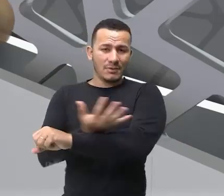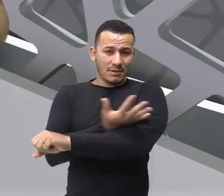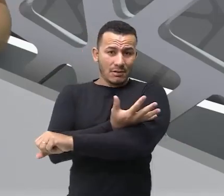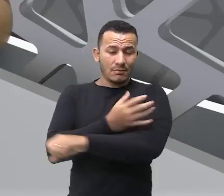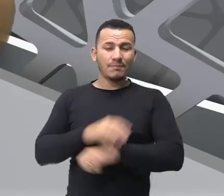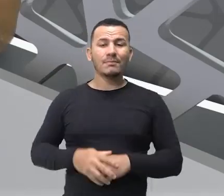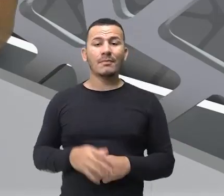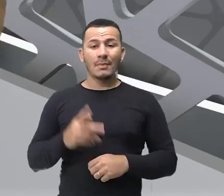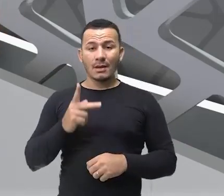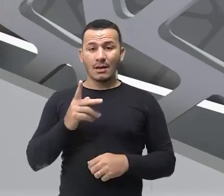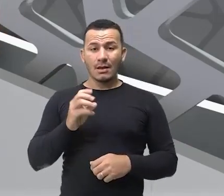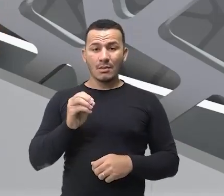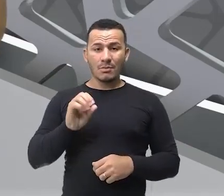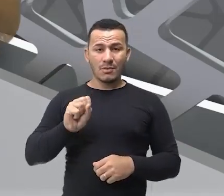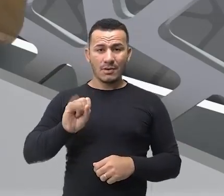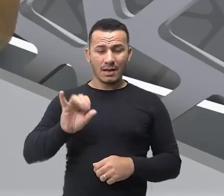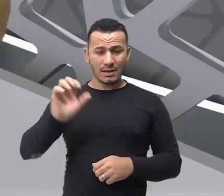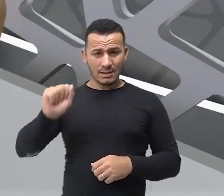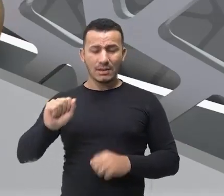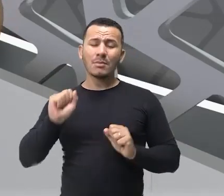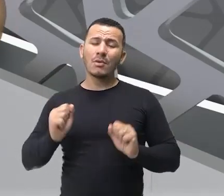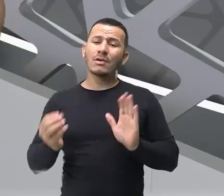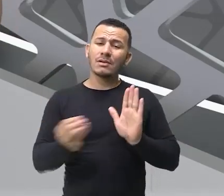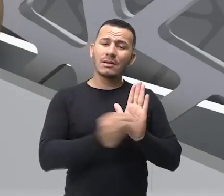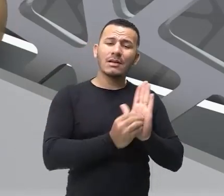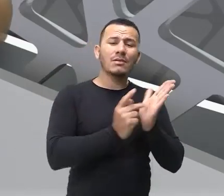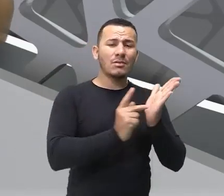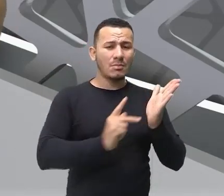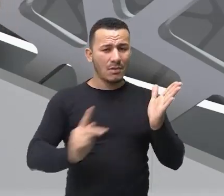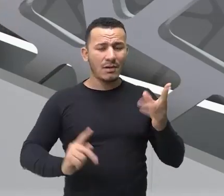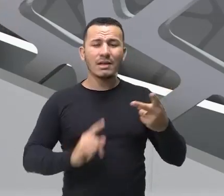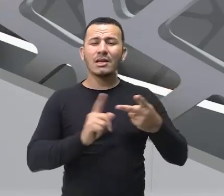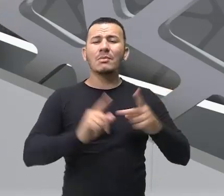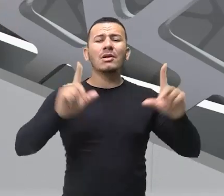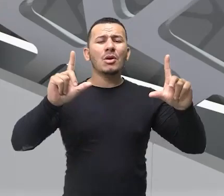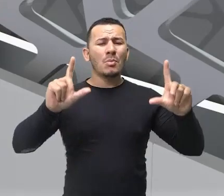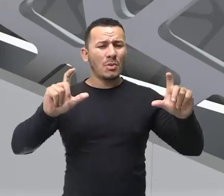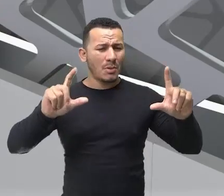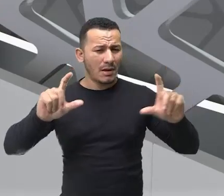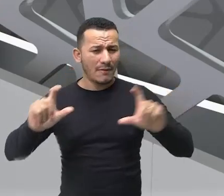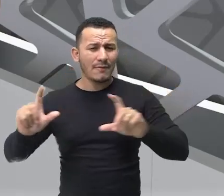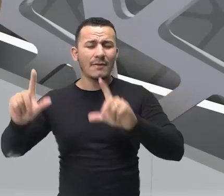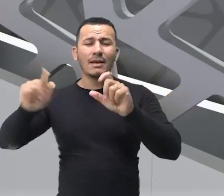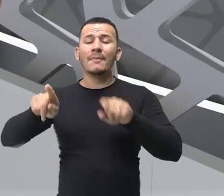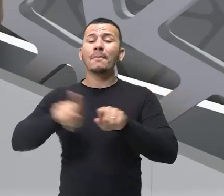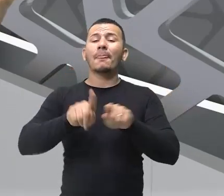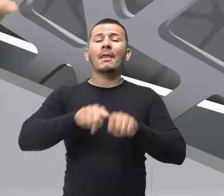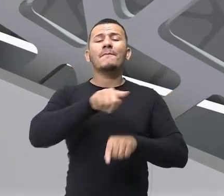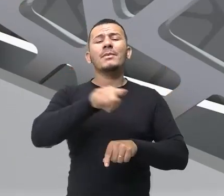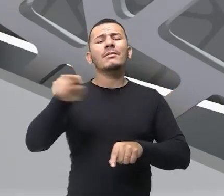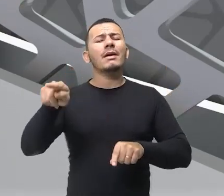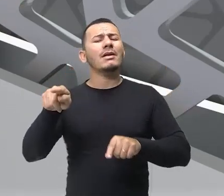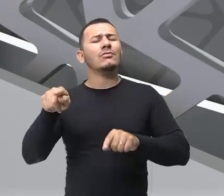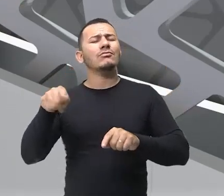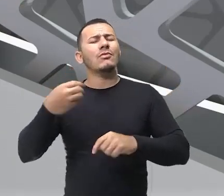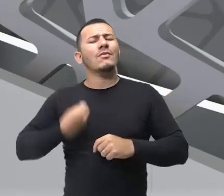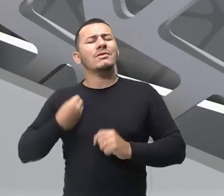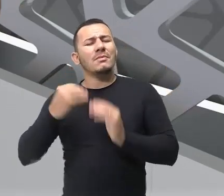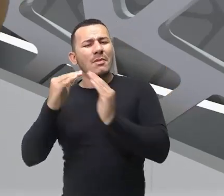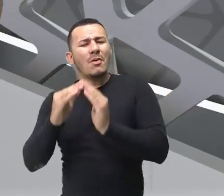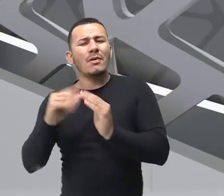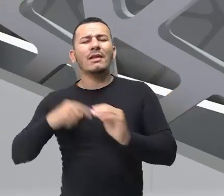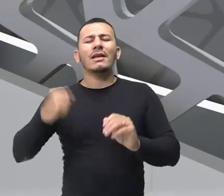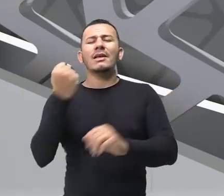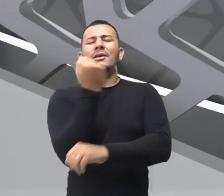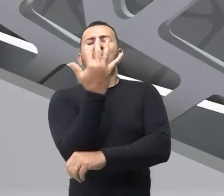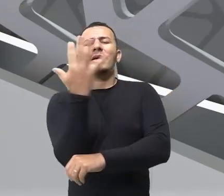no poema, pode estar presente numa fotografia, numa paisagem aí perto da sua região, que você